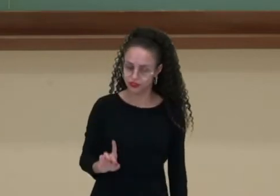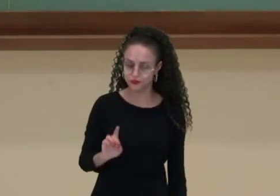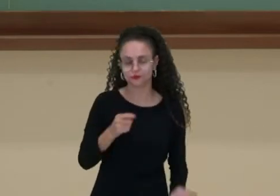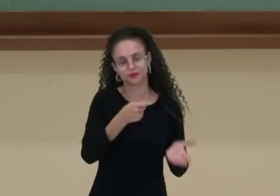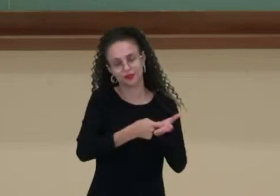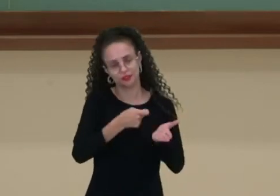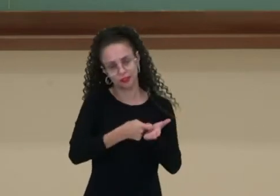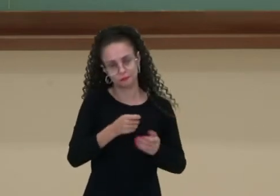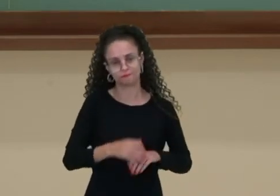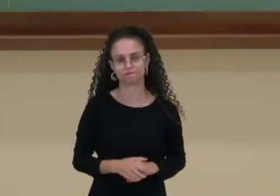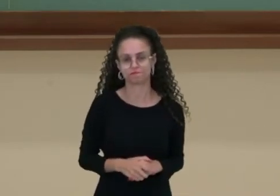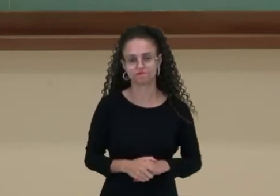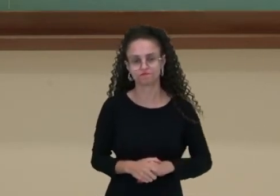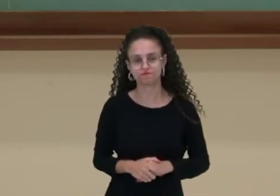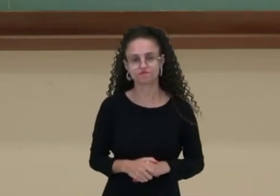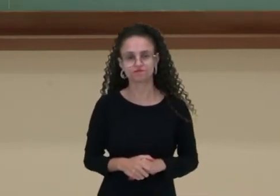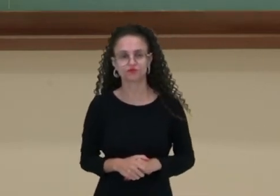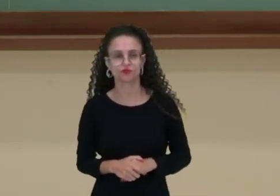seus deveres.